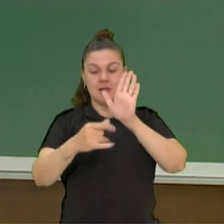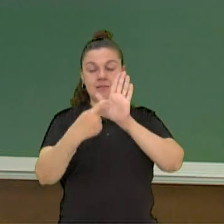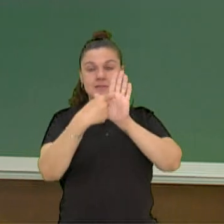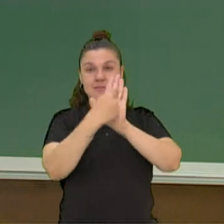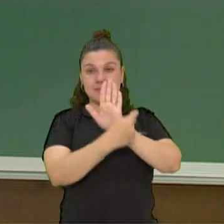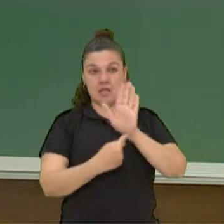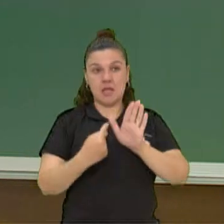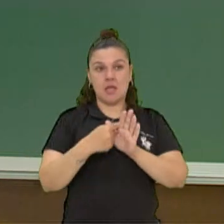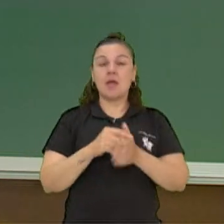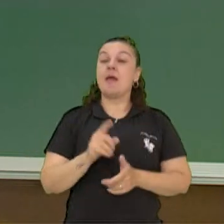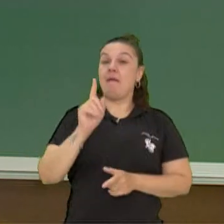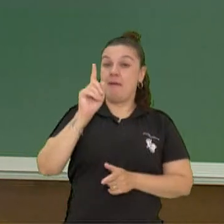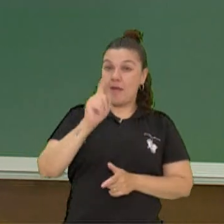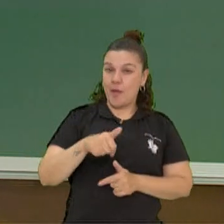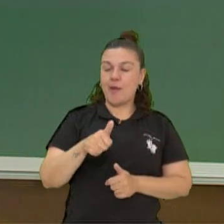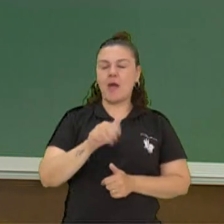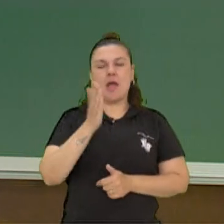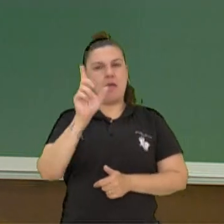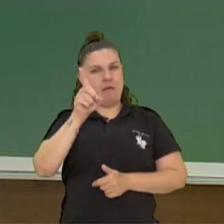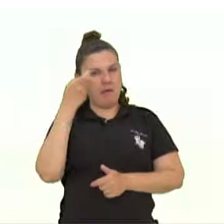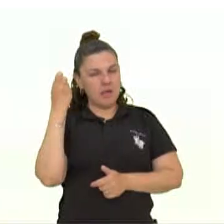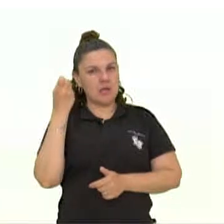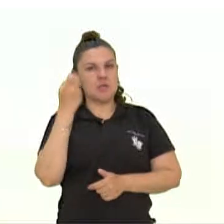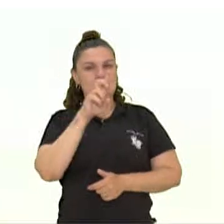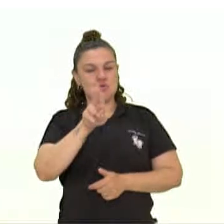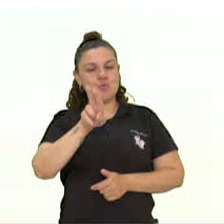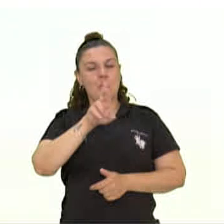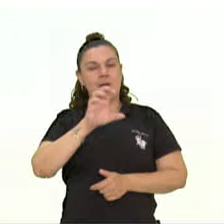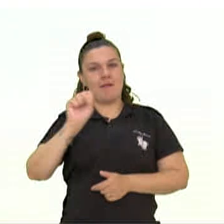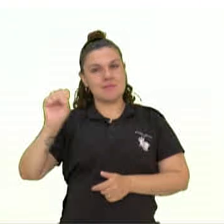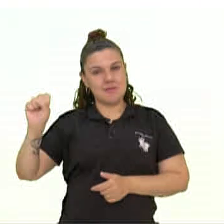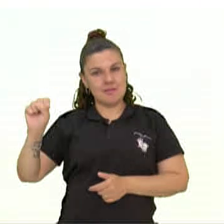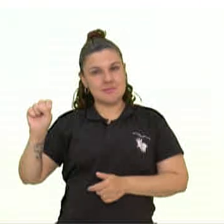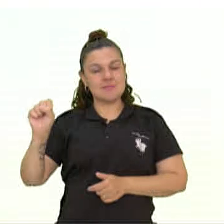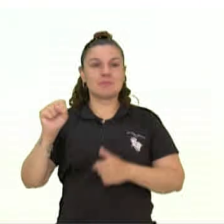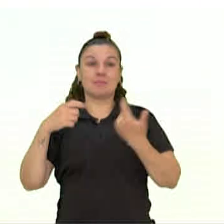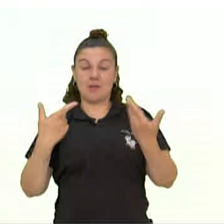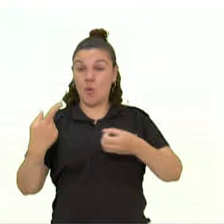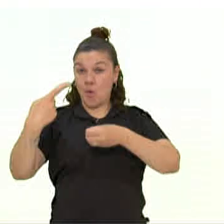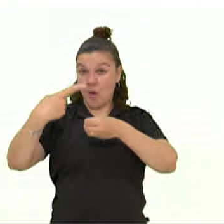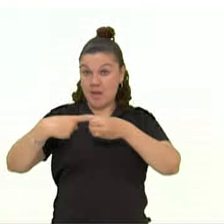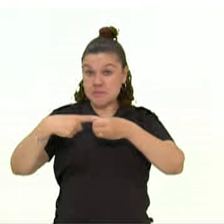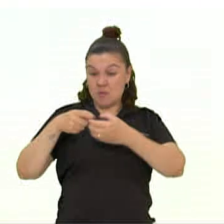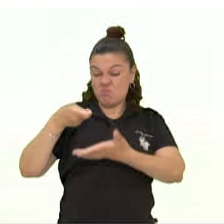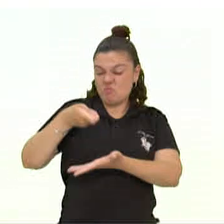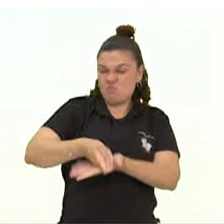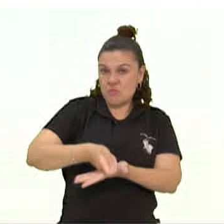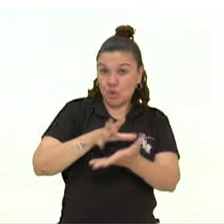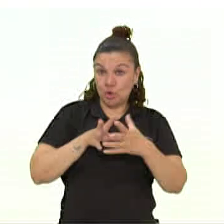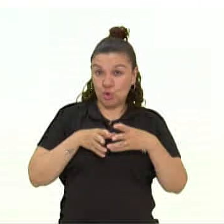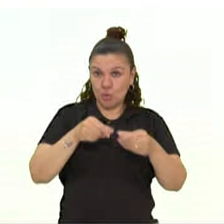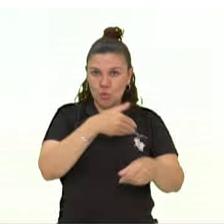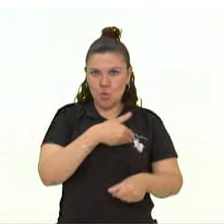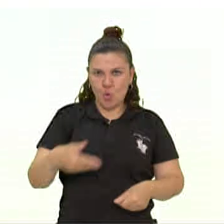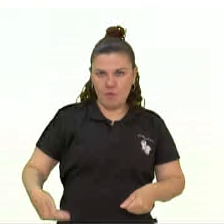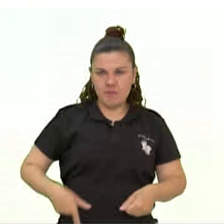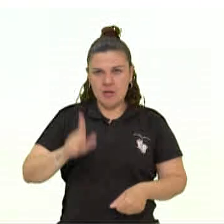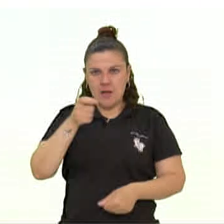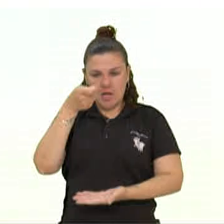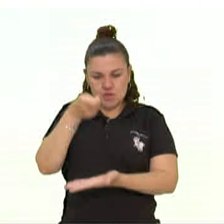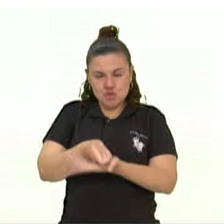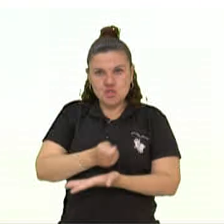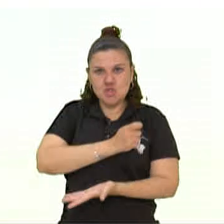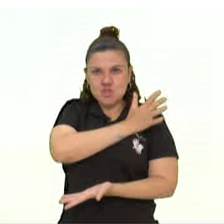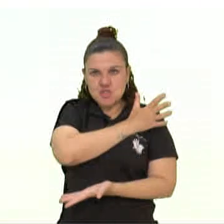União Soviética, enfrentam problemas urbanos graves. Aí. A cidade é controlada totalmente pelo governo, uma ditadura, principalmente pelo